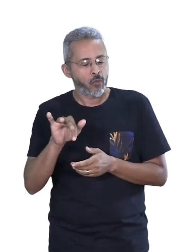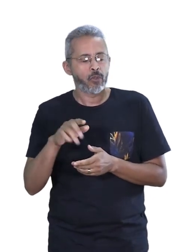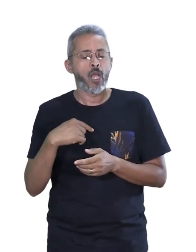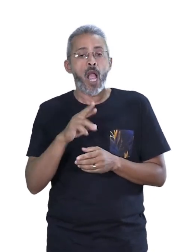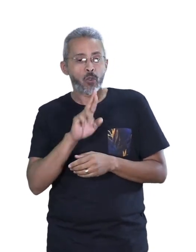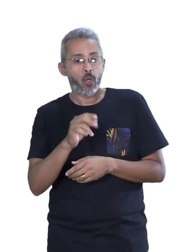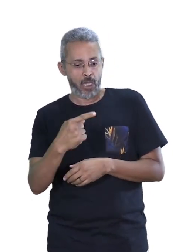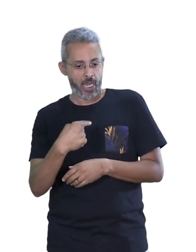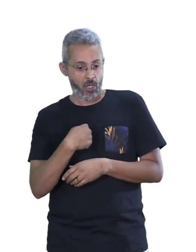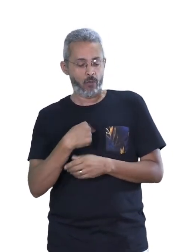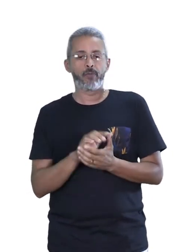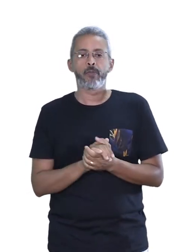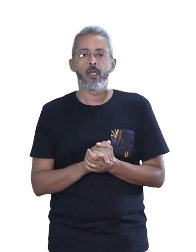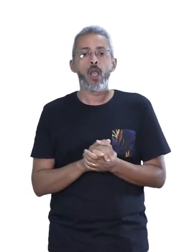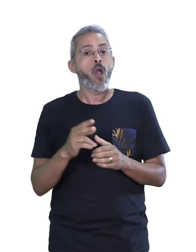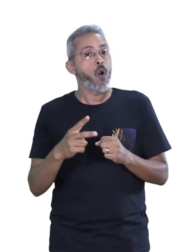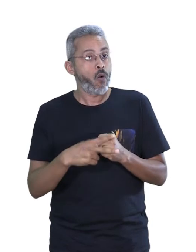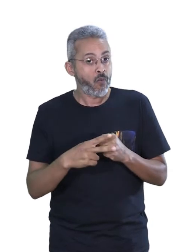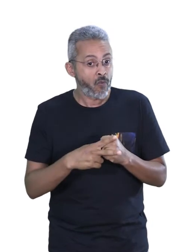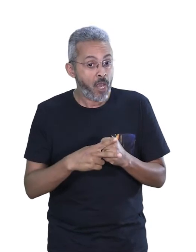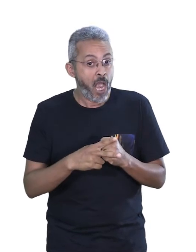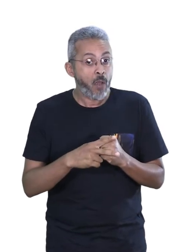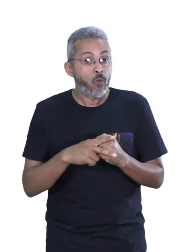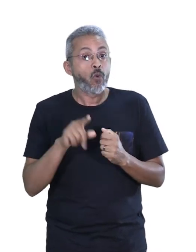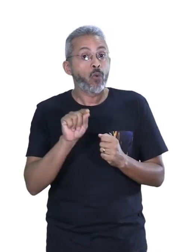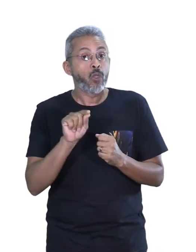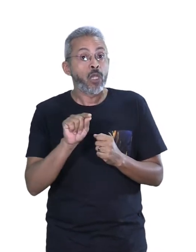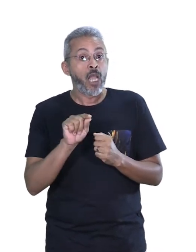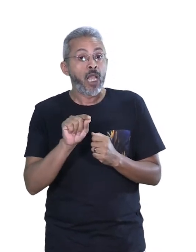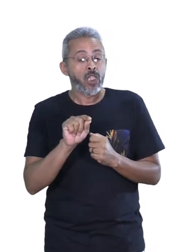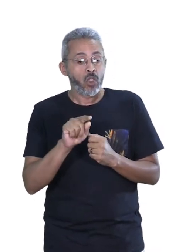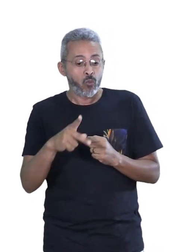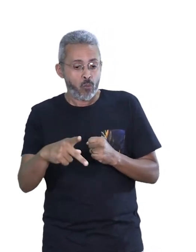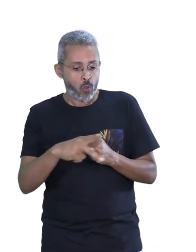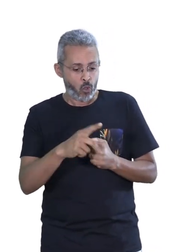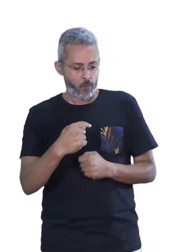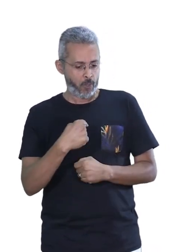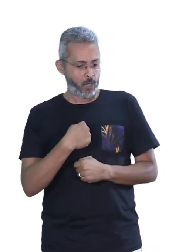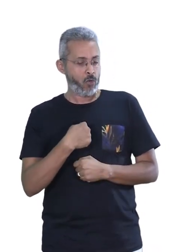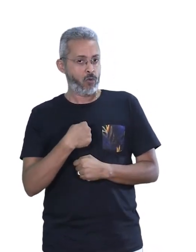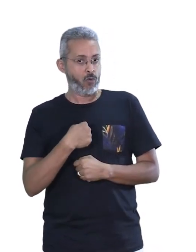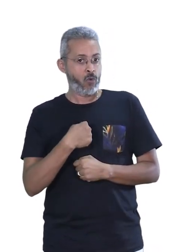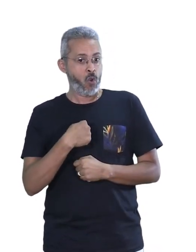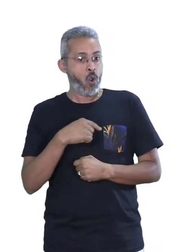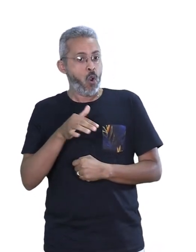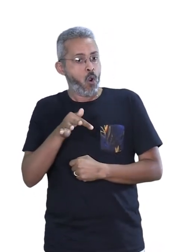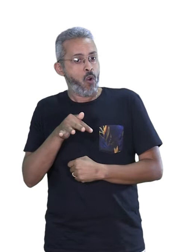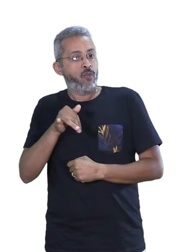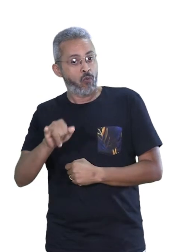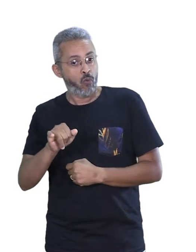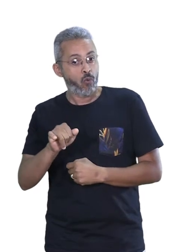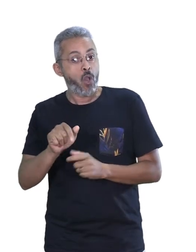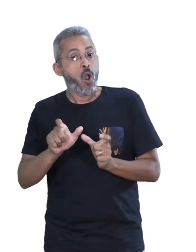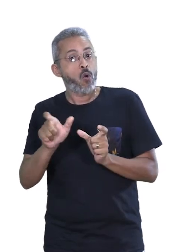resposta, eu. O verbo fui indica o pronome eu, certo? Sabemos porque o verbo fui